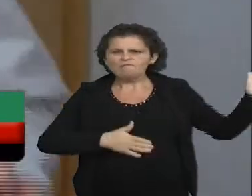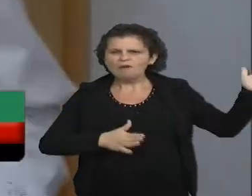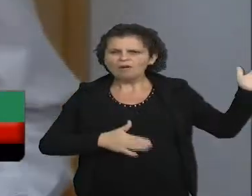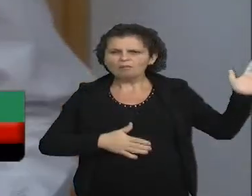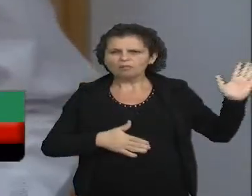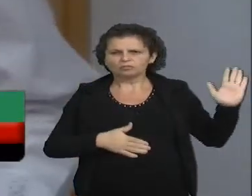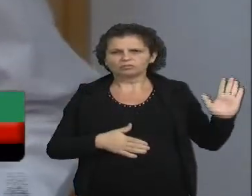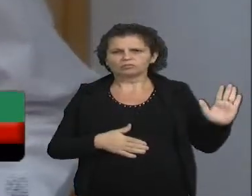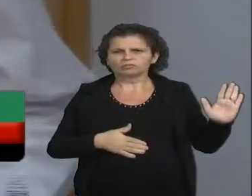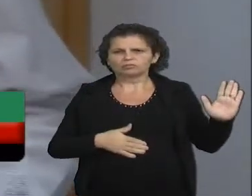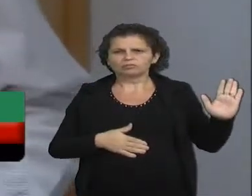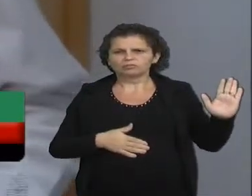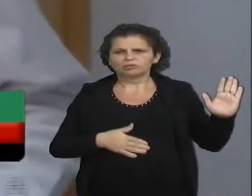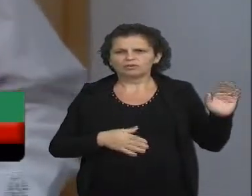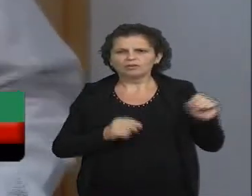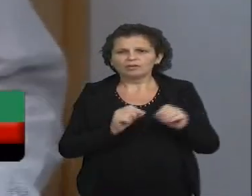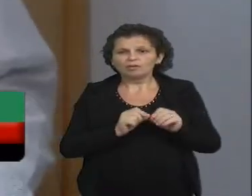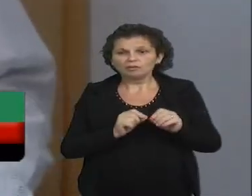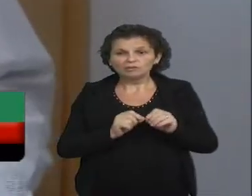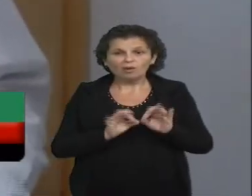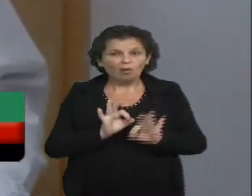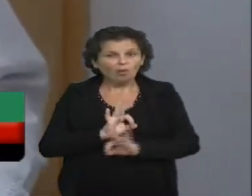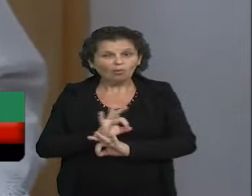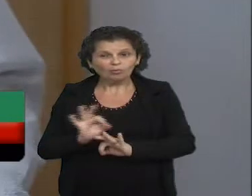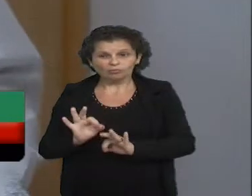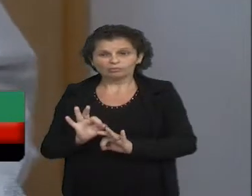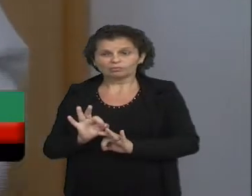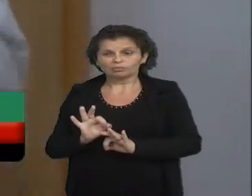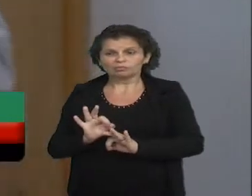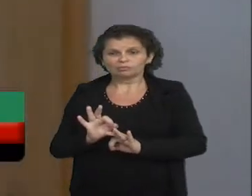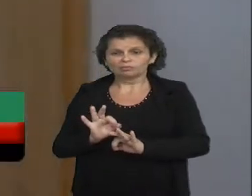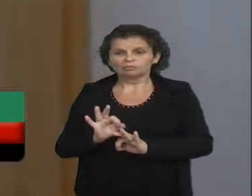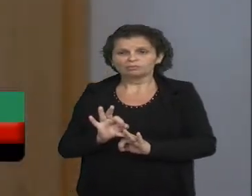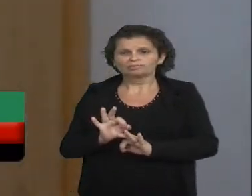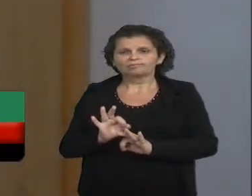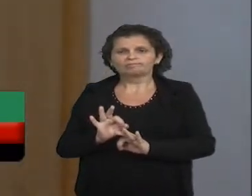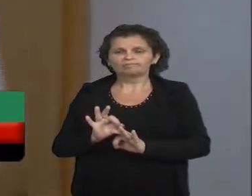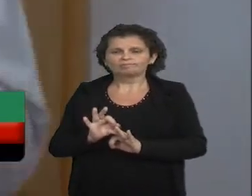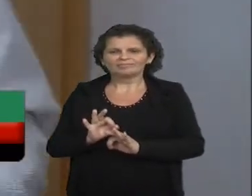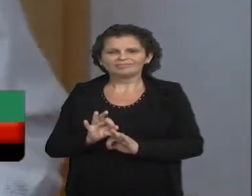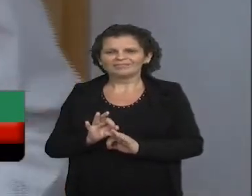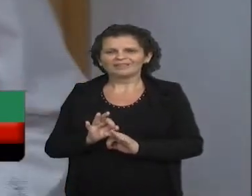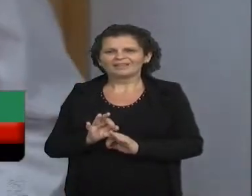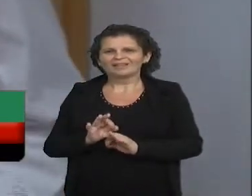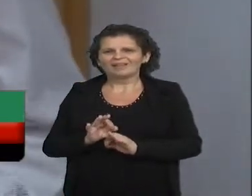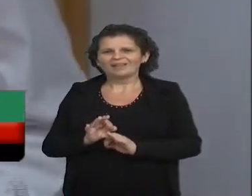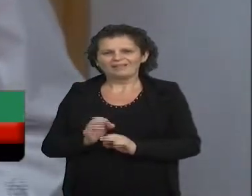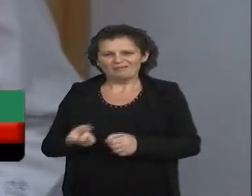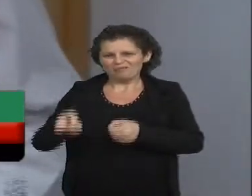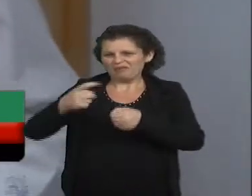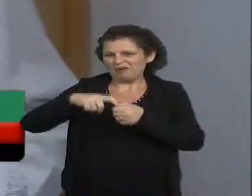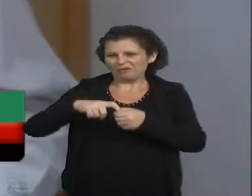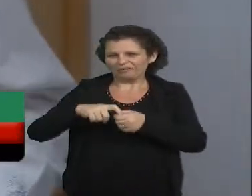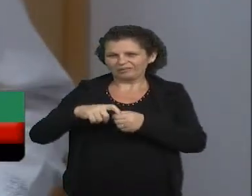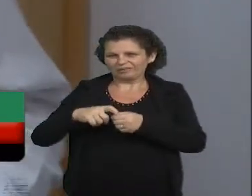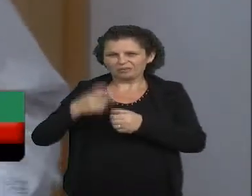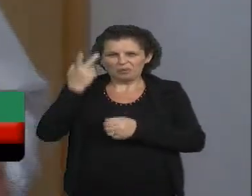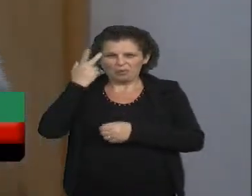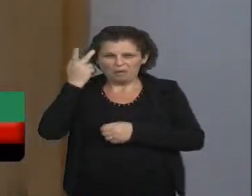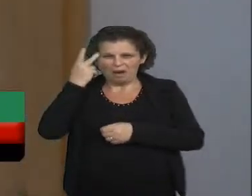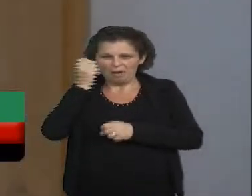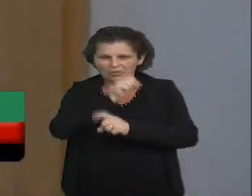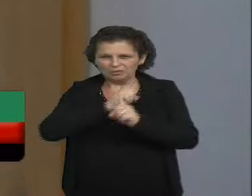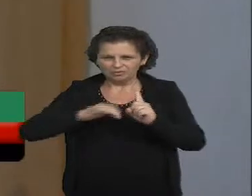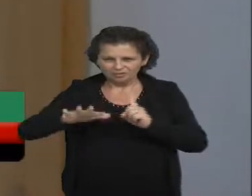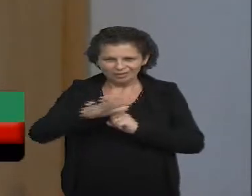faz um negócio desse. É criminoso, sim, mas não tem recuperação.